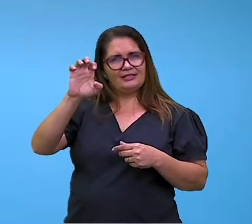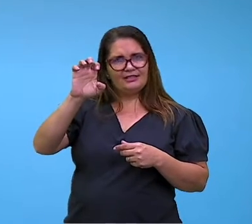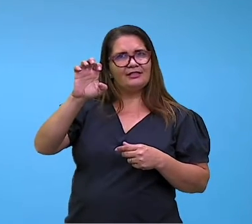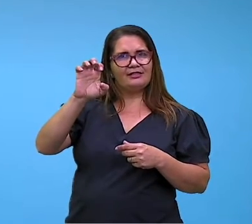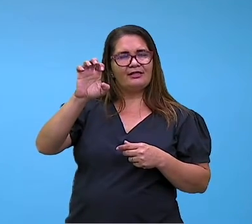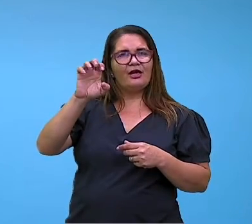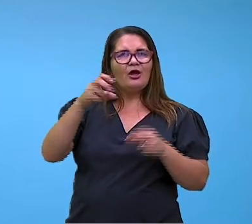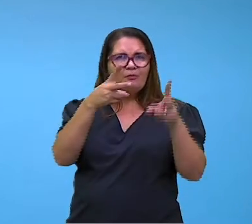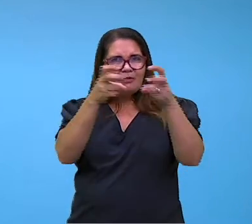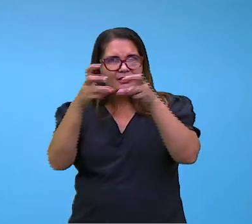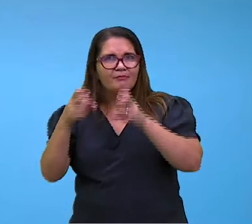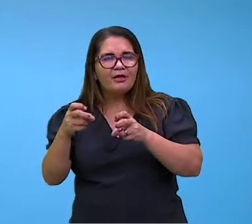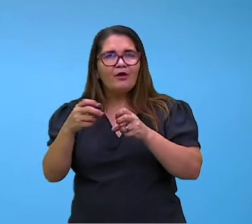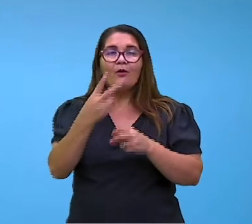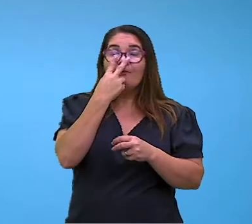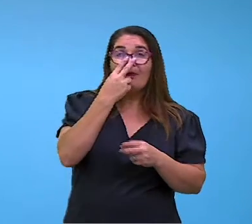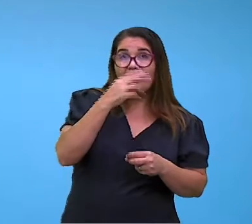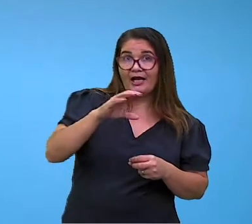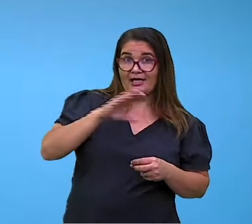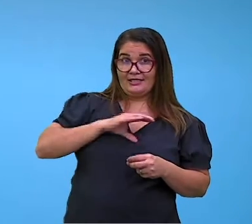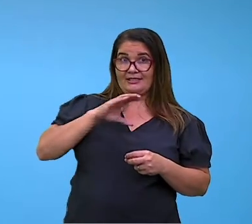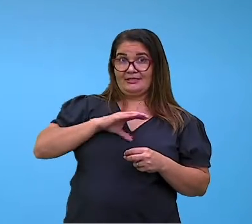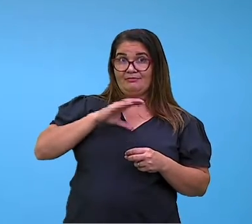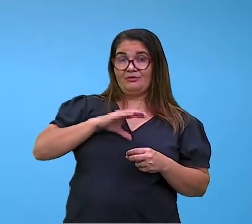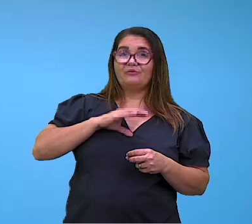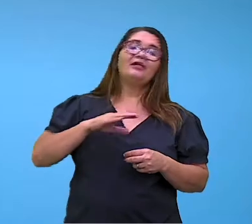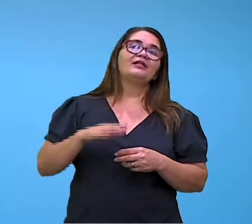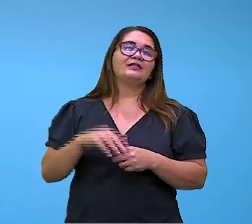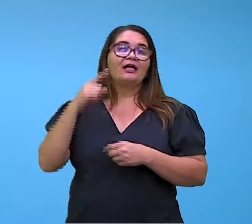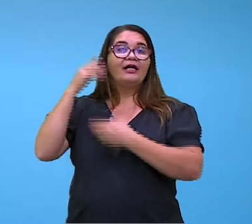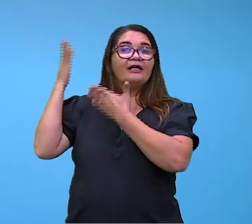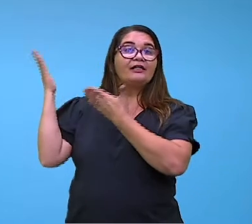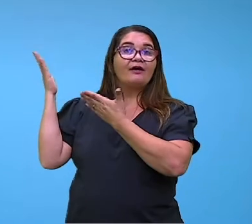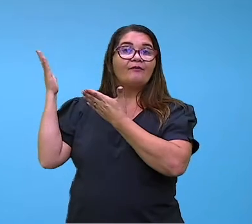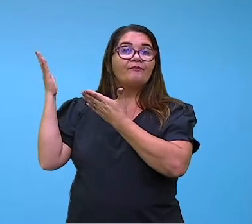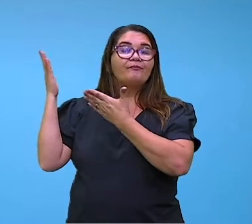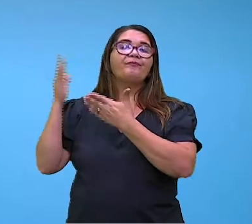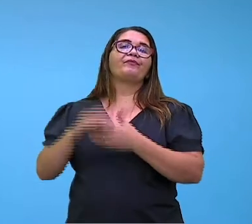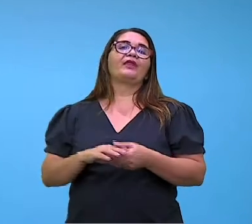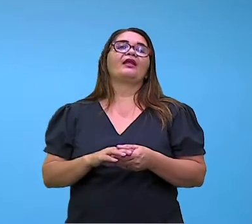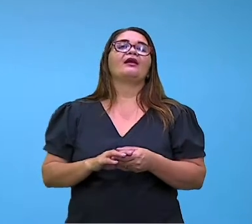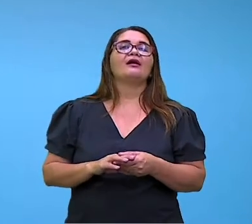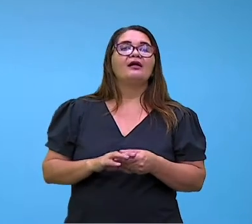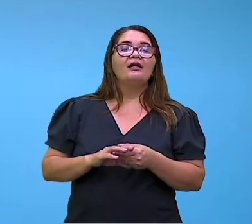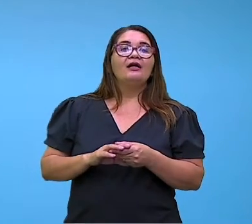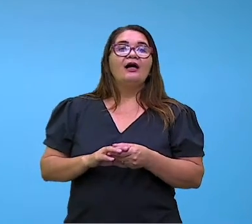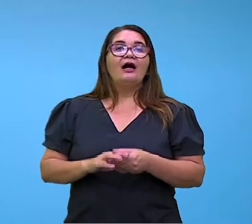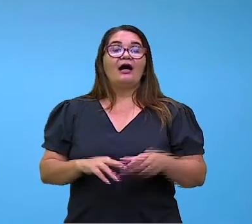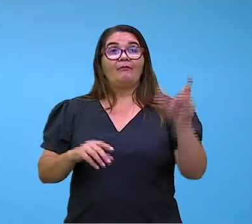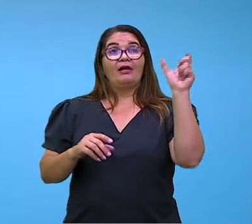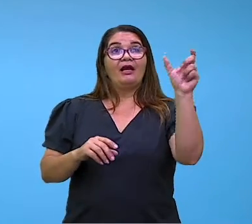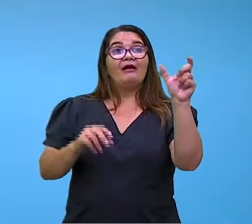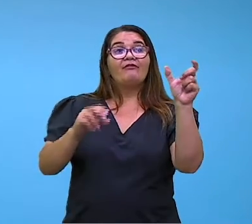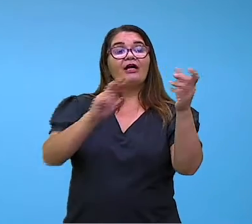perceber, isso mesmo. Então, realize, perceber, ok? Vamos à